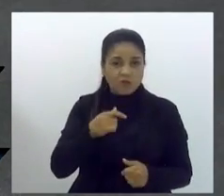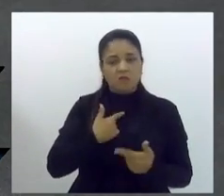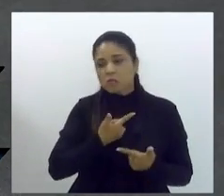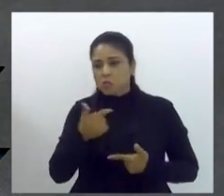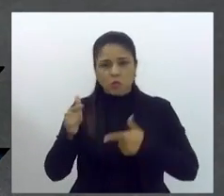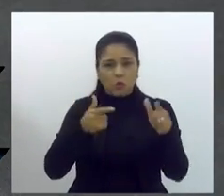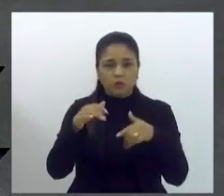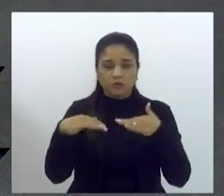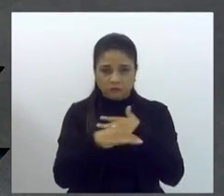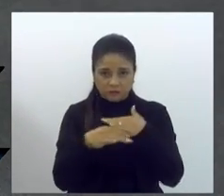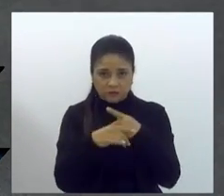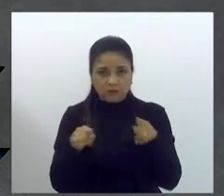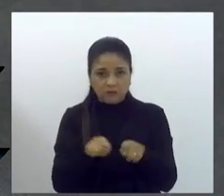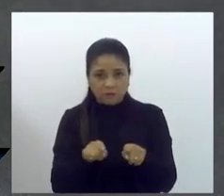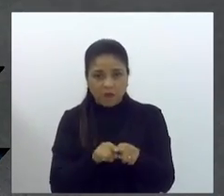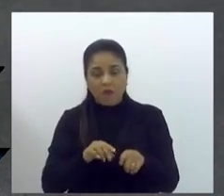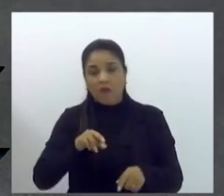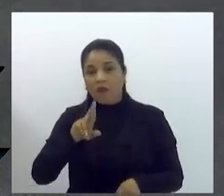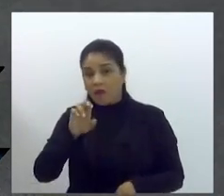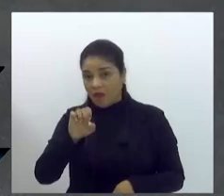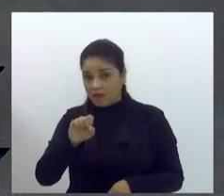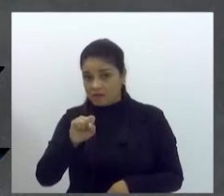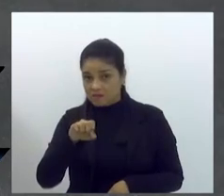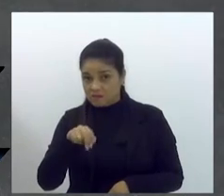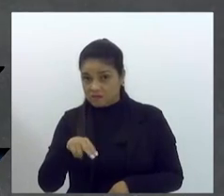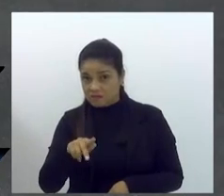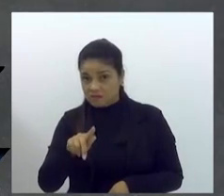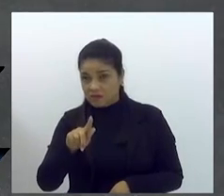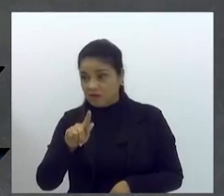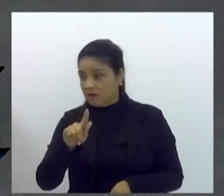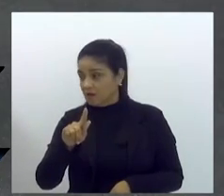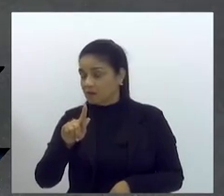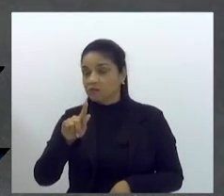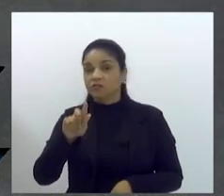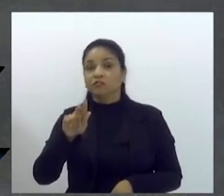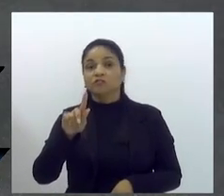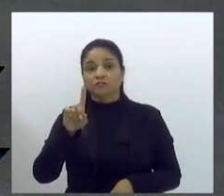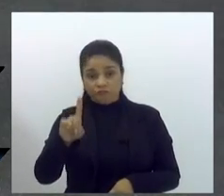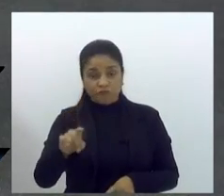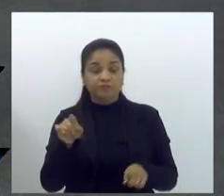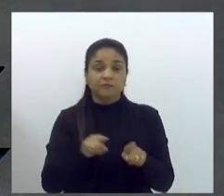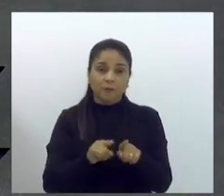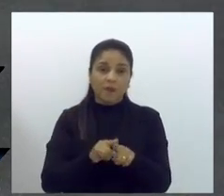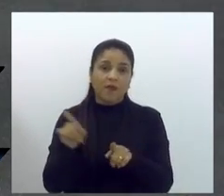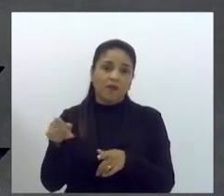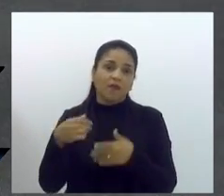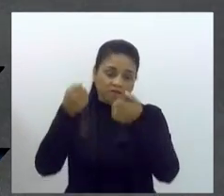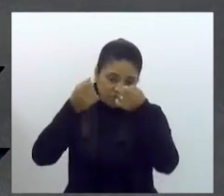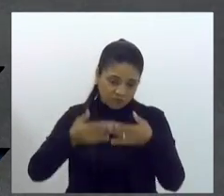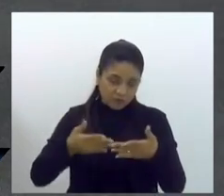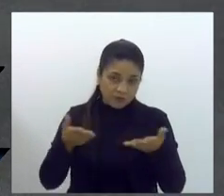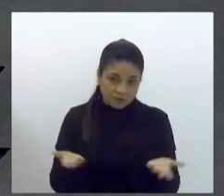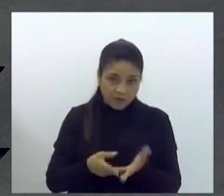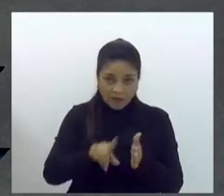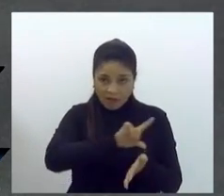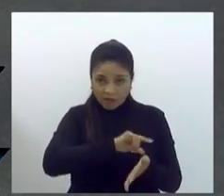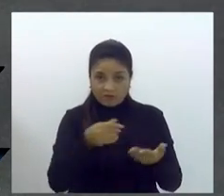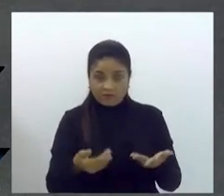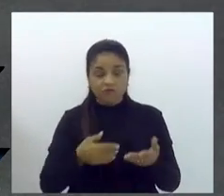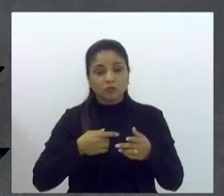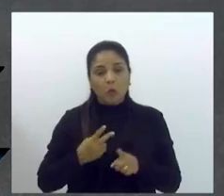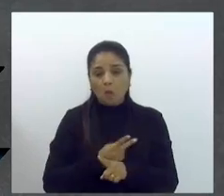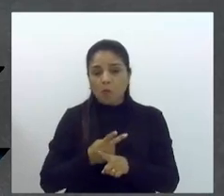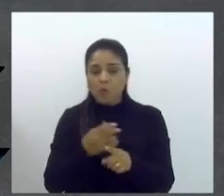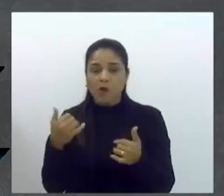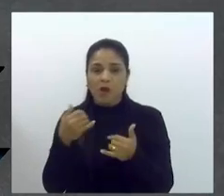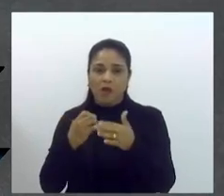Tandy mencionou aqui em Resende e às vezes a gente precisa de uma simples remoção de um poste e a gente quando Procura ele a gente ressalta